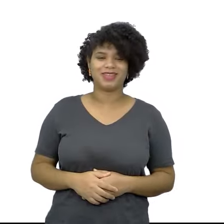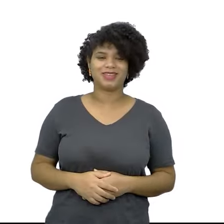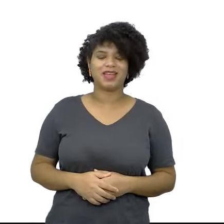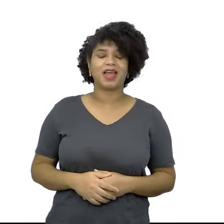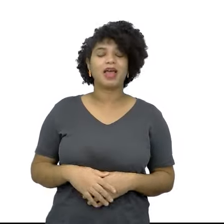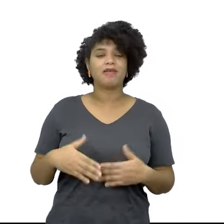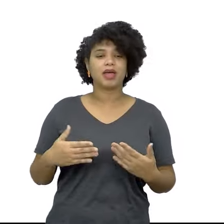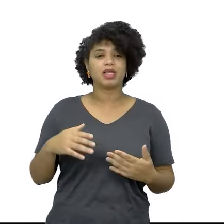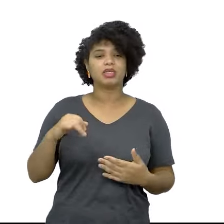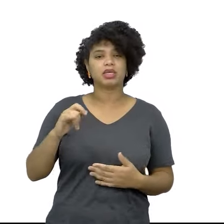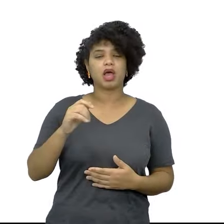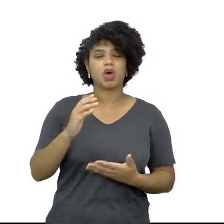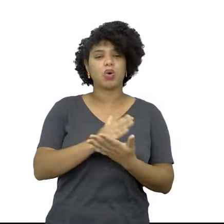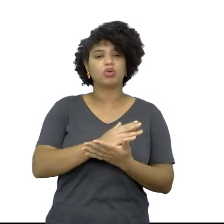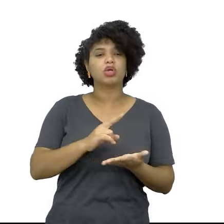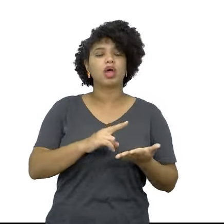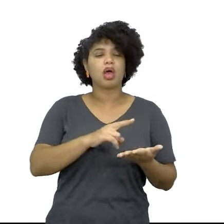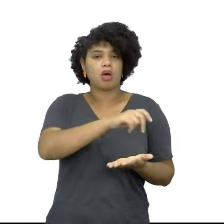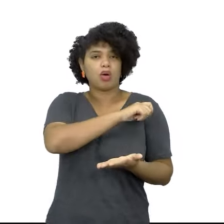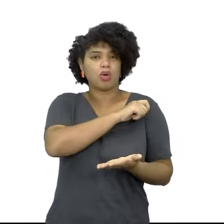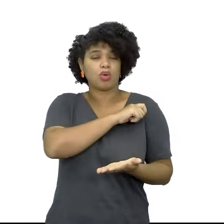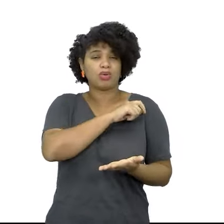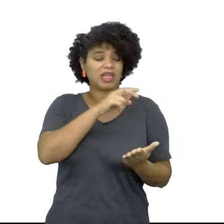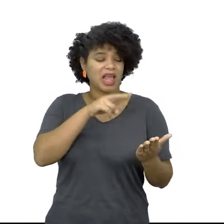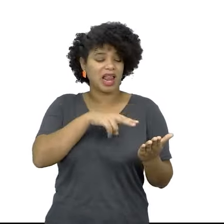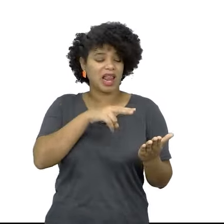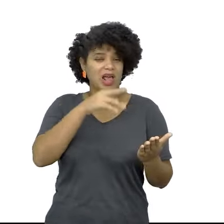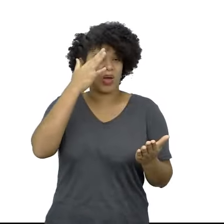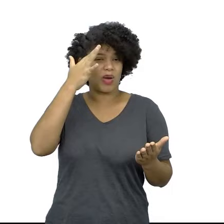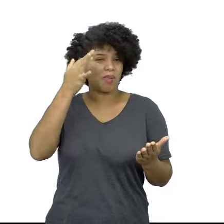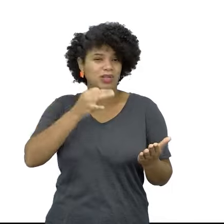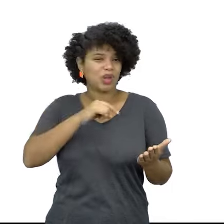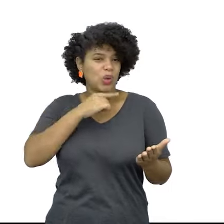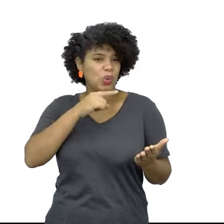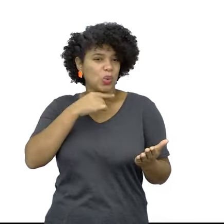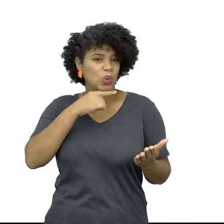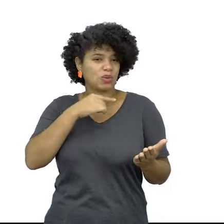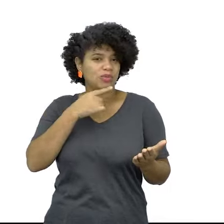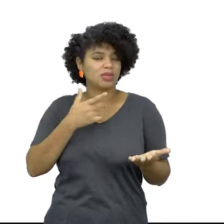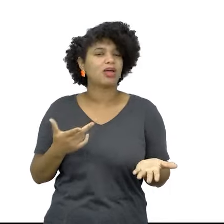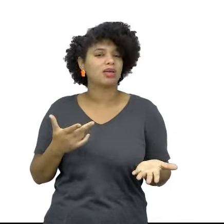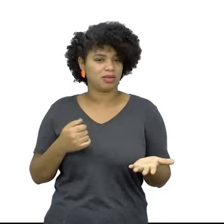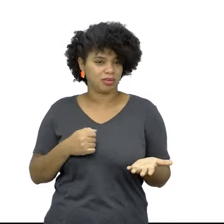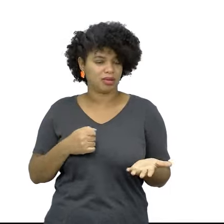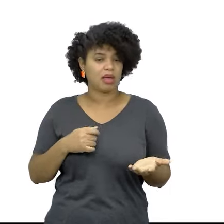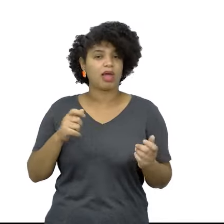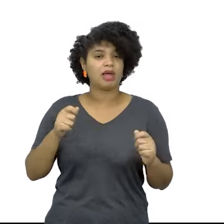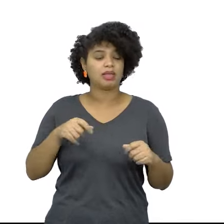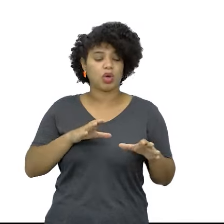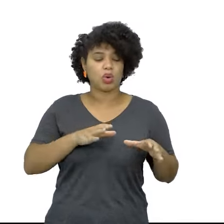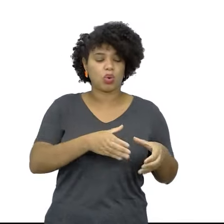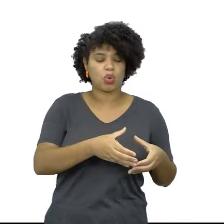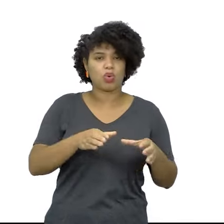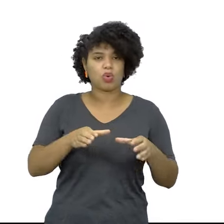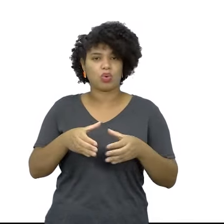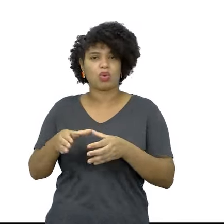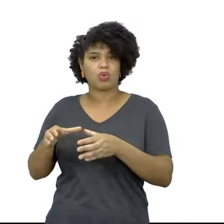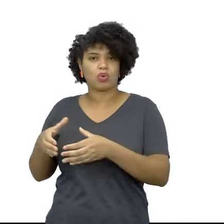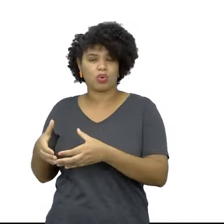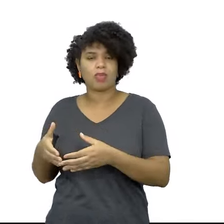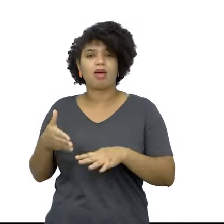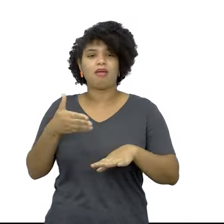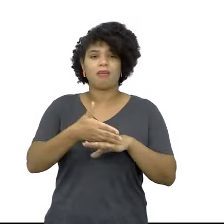Possivelmente, se tivermos alunos que ainda não compreendem o sistema de escrita, eles estarão agrupados, participando